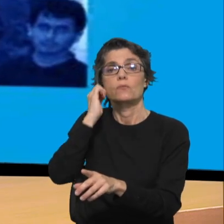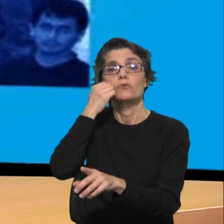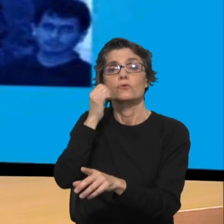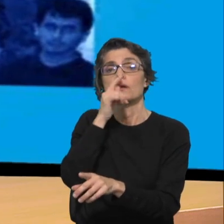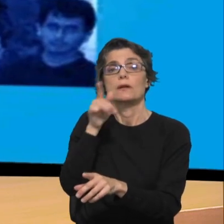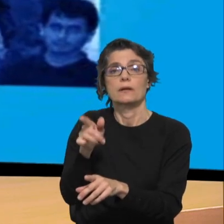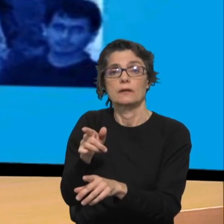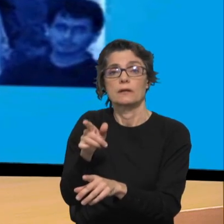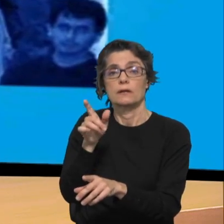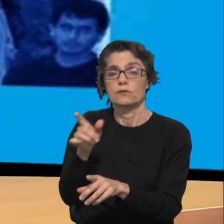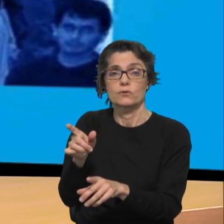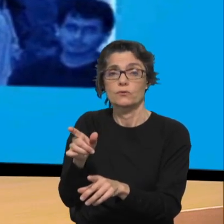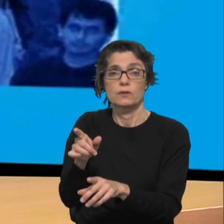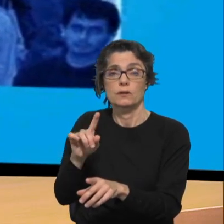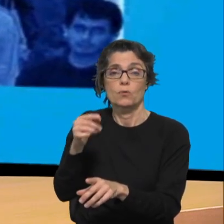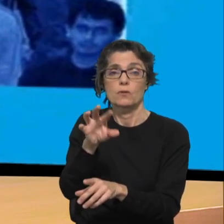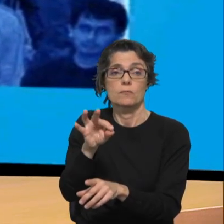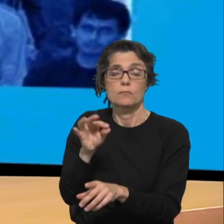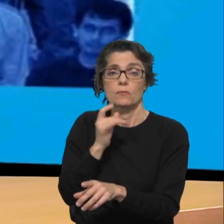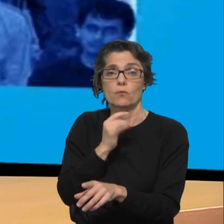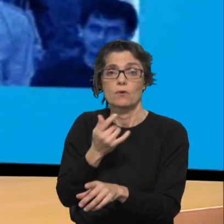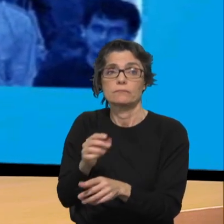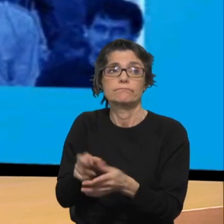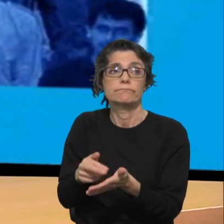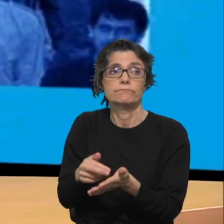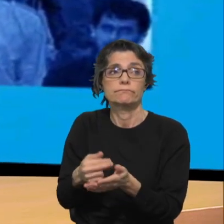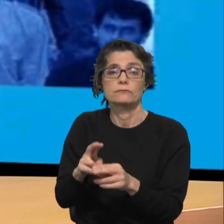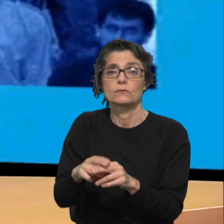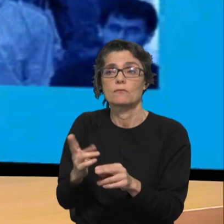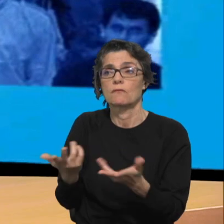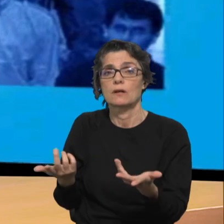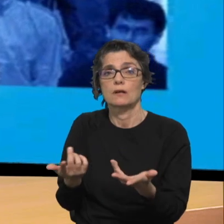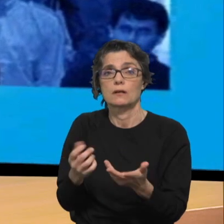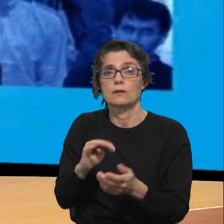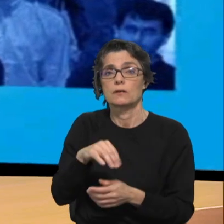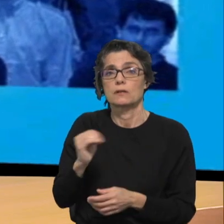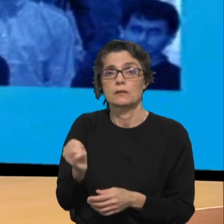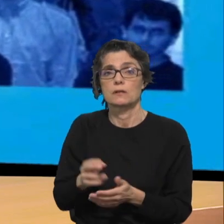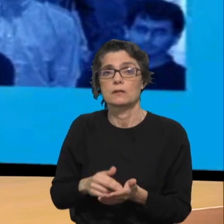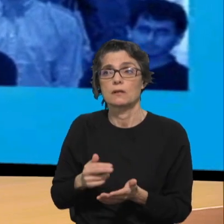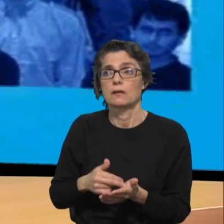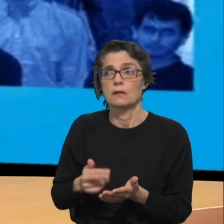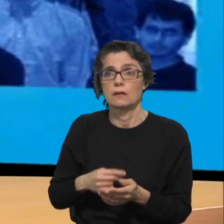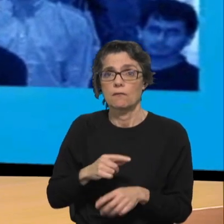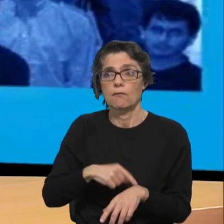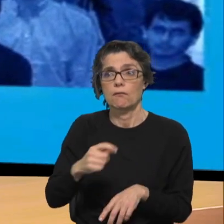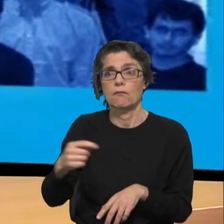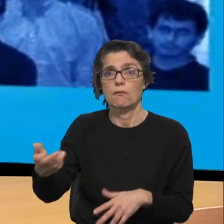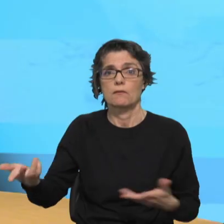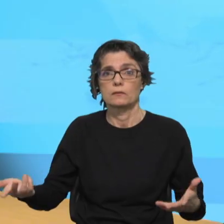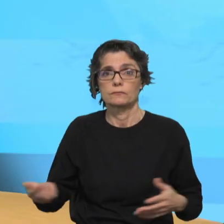têm 0 opções, que não seja aguardar por uma vaga que às vezes tarda muito no Serviço Nacional de Saúde Público. E